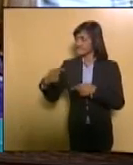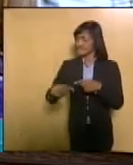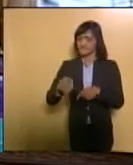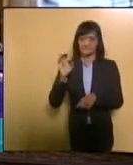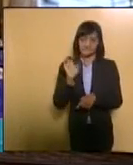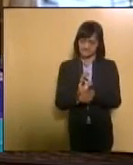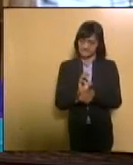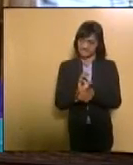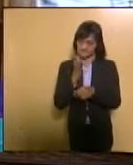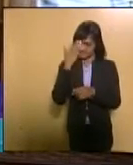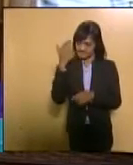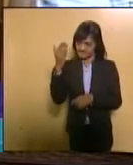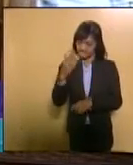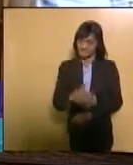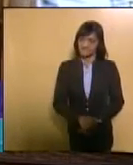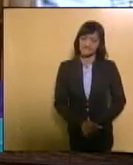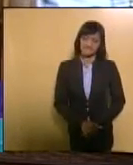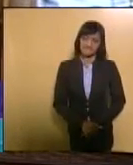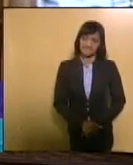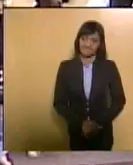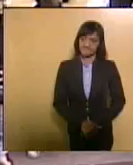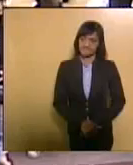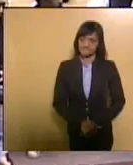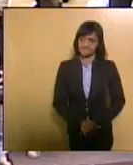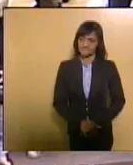muito obrigada obrigada